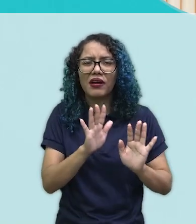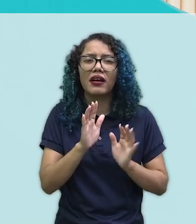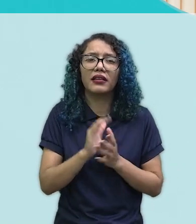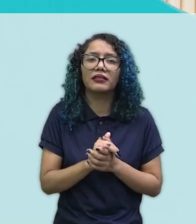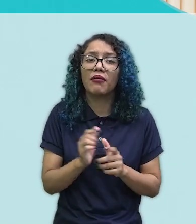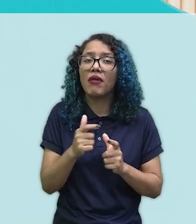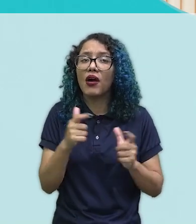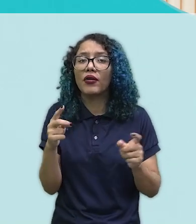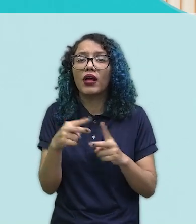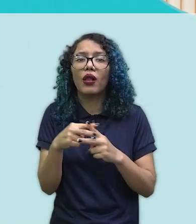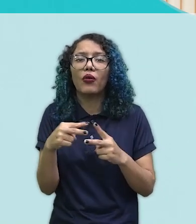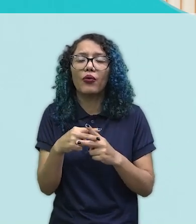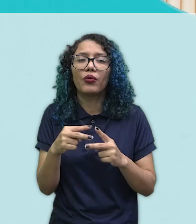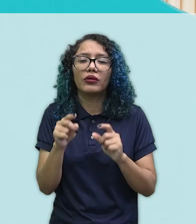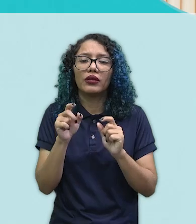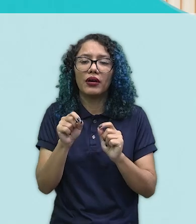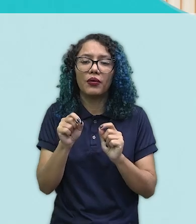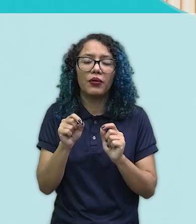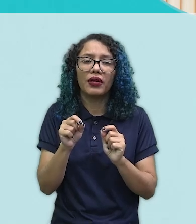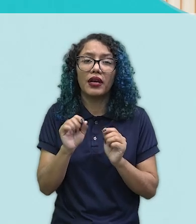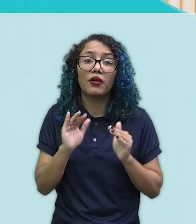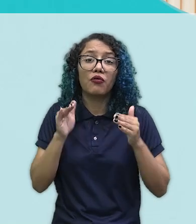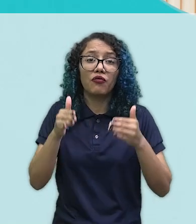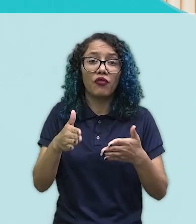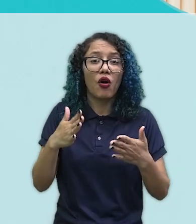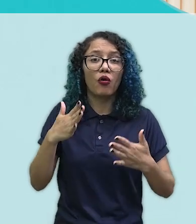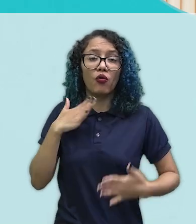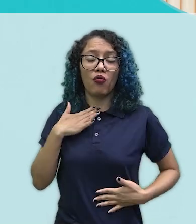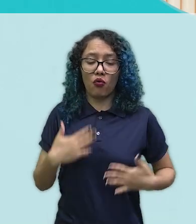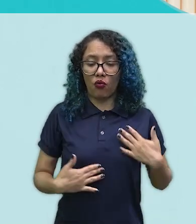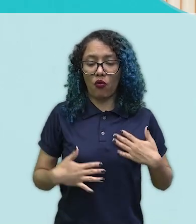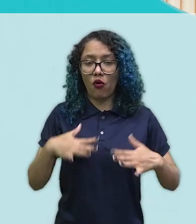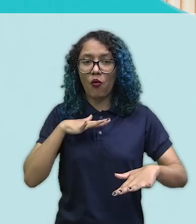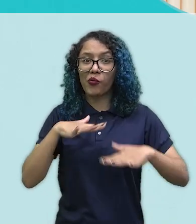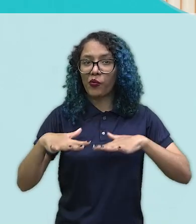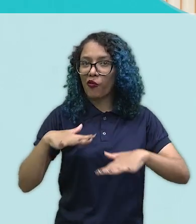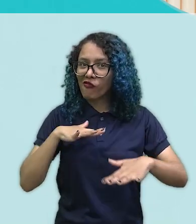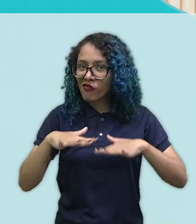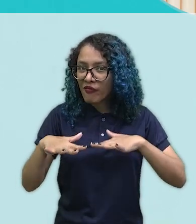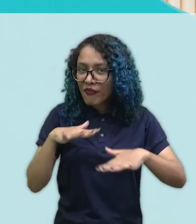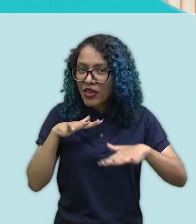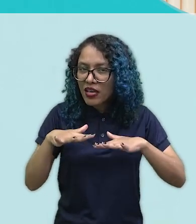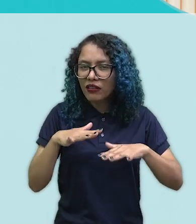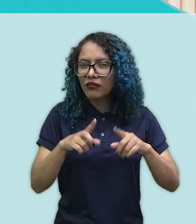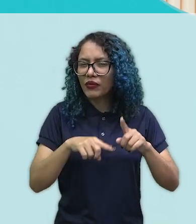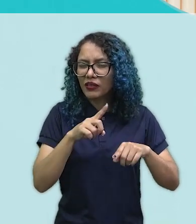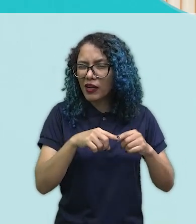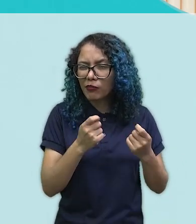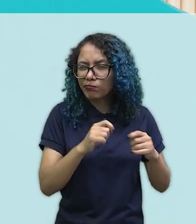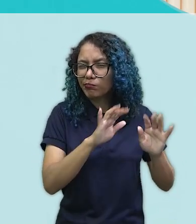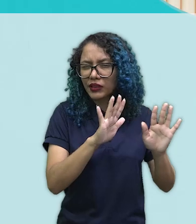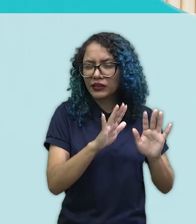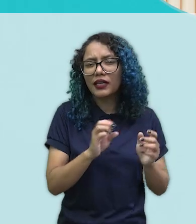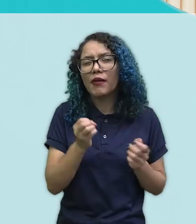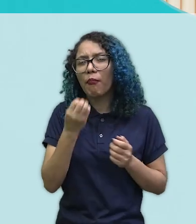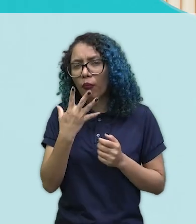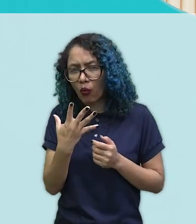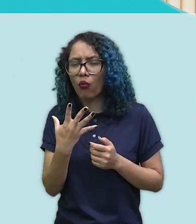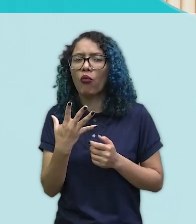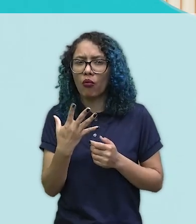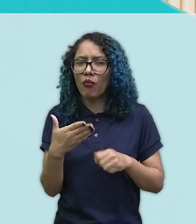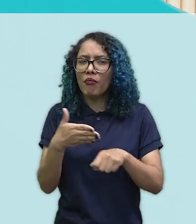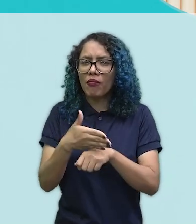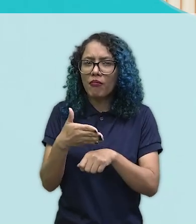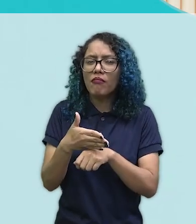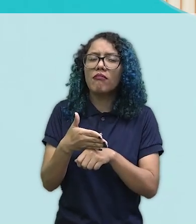a maioria das lutas trabalham muito mais o corpo, os movimentos do corpo, elas são muito acessíveis. Então,